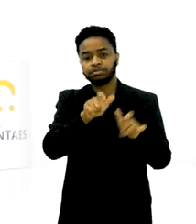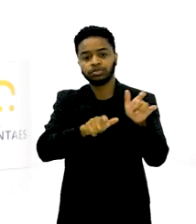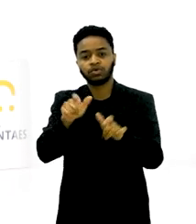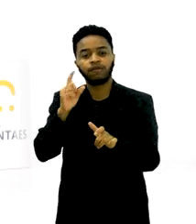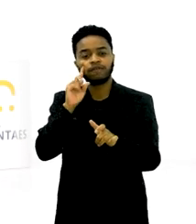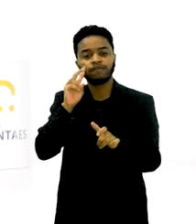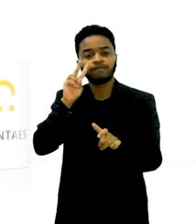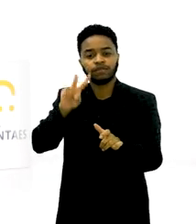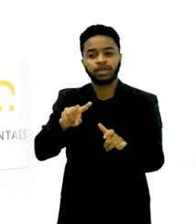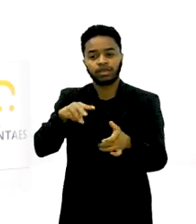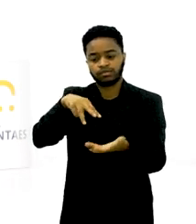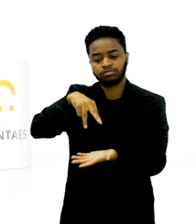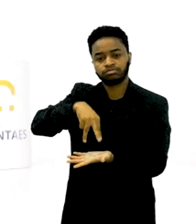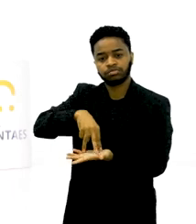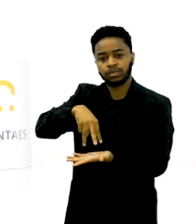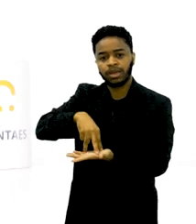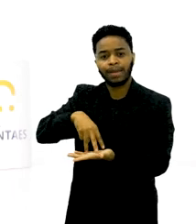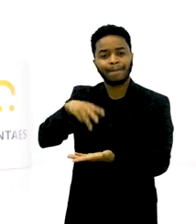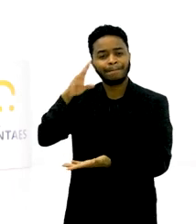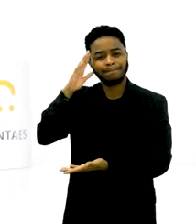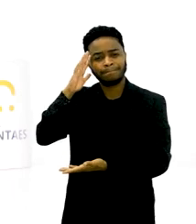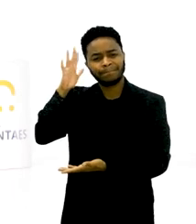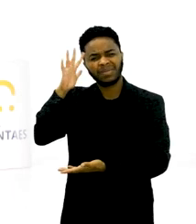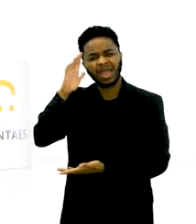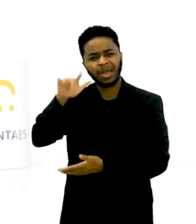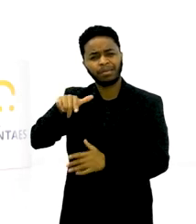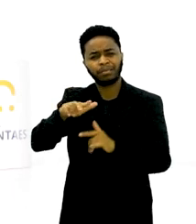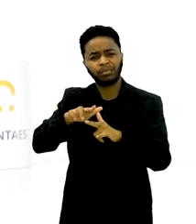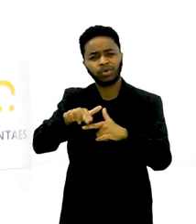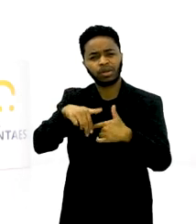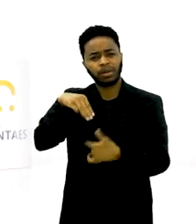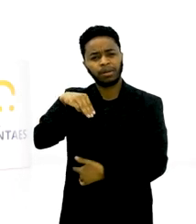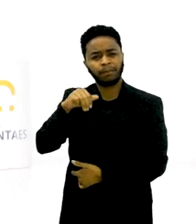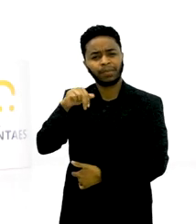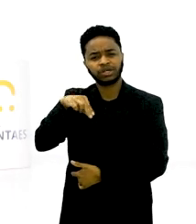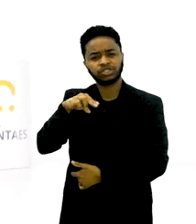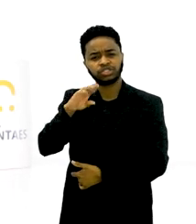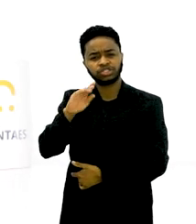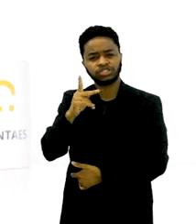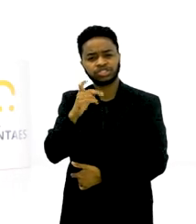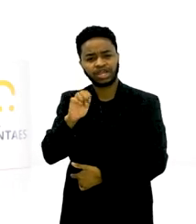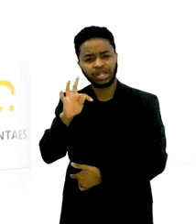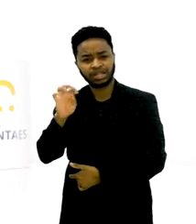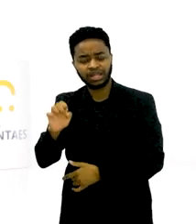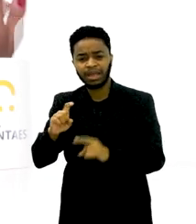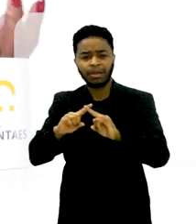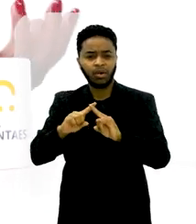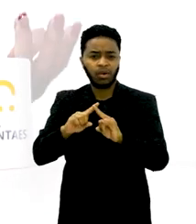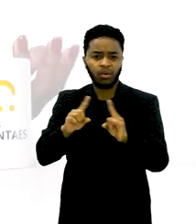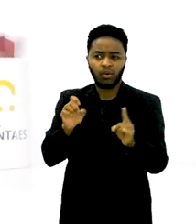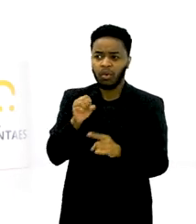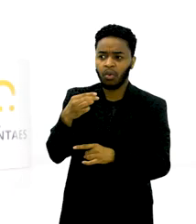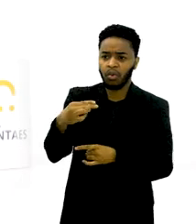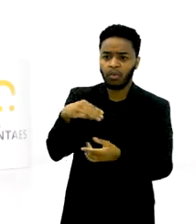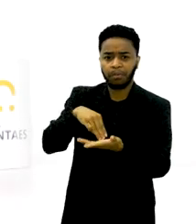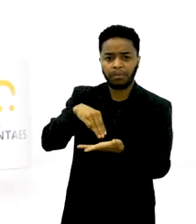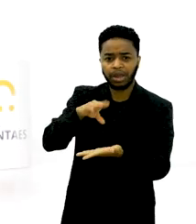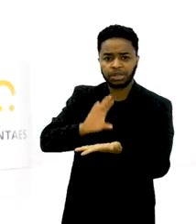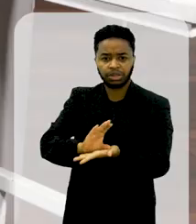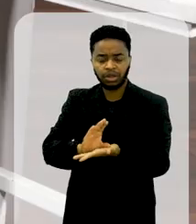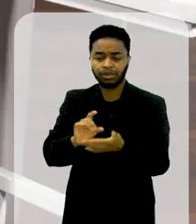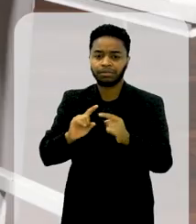aquele M lá embaixo Já Já acharam que era m de Manchete m de McDonald's mas é m de Museu Museu Museu do